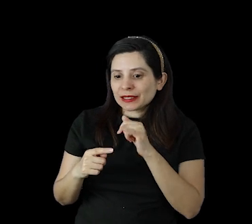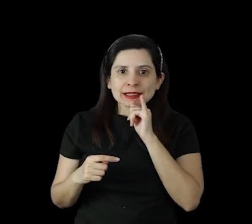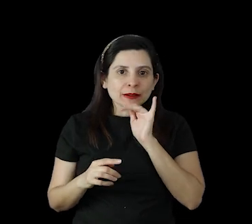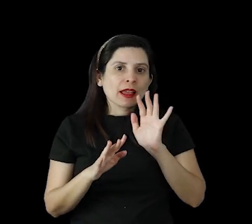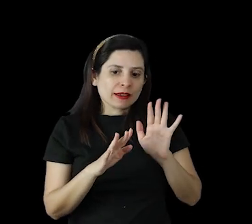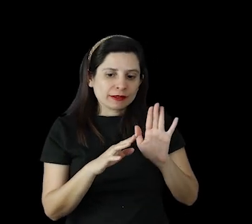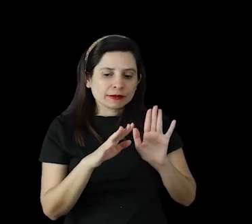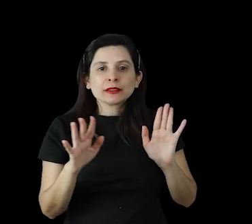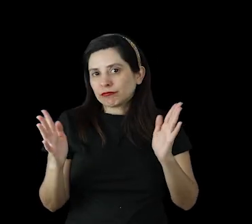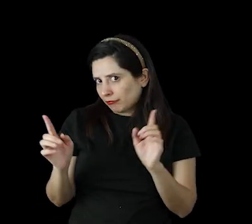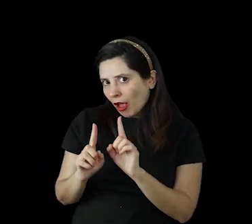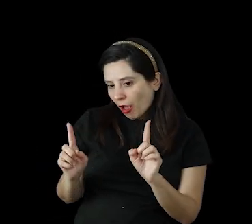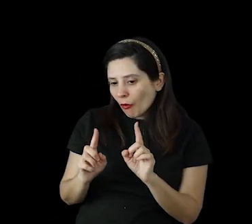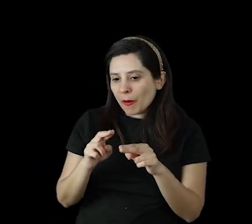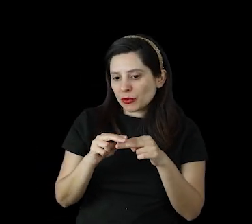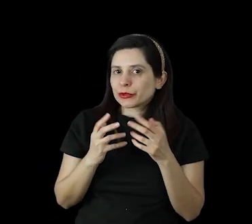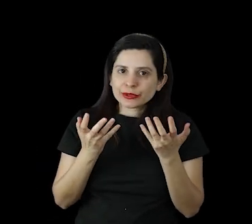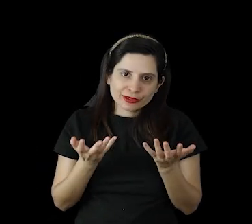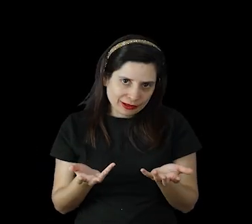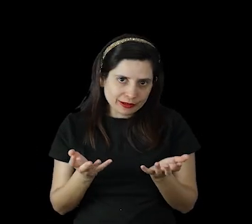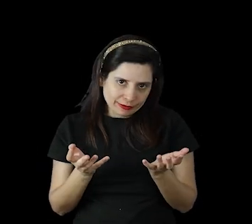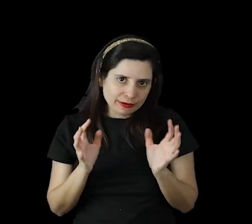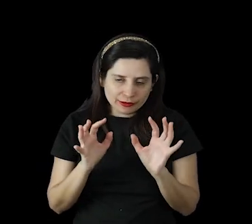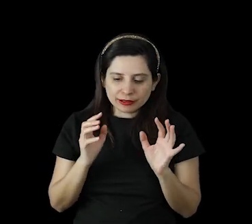regras. não, e por isso que, assim,